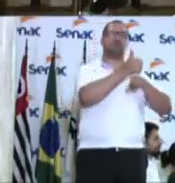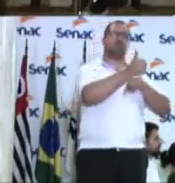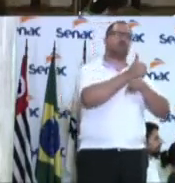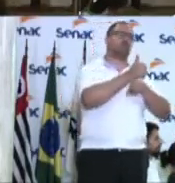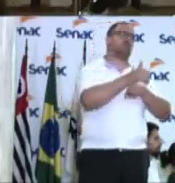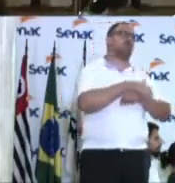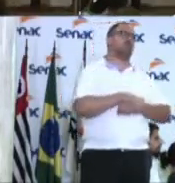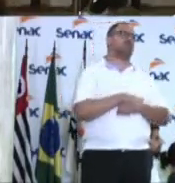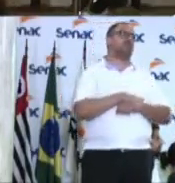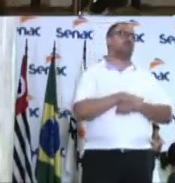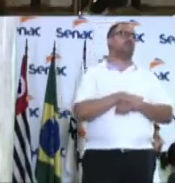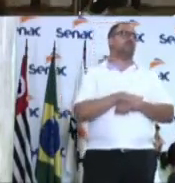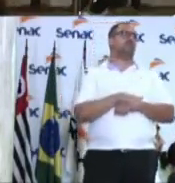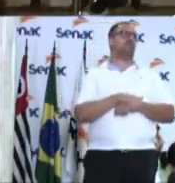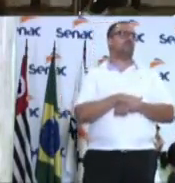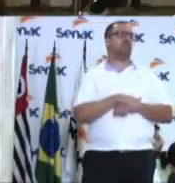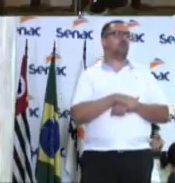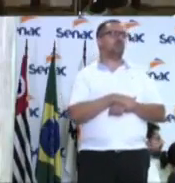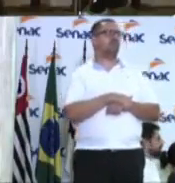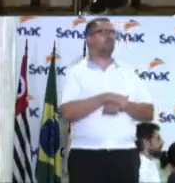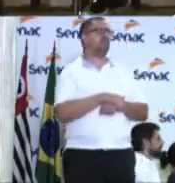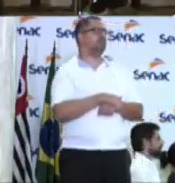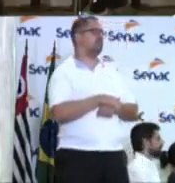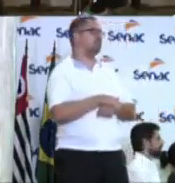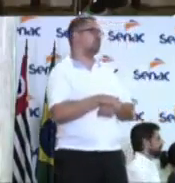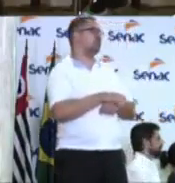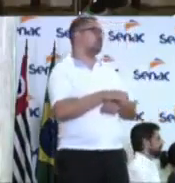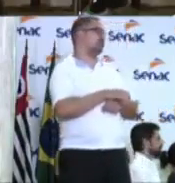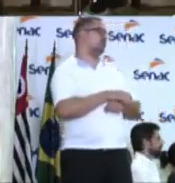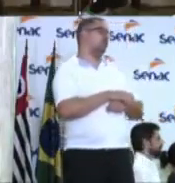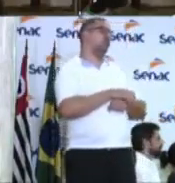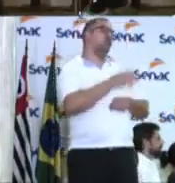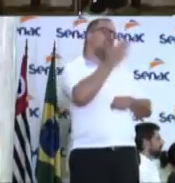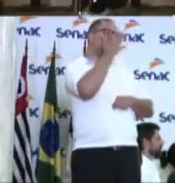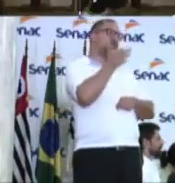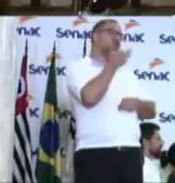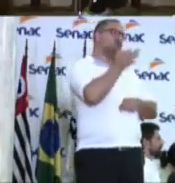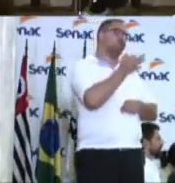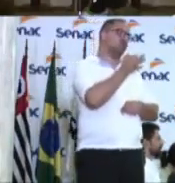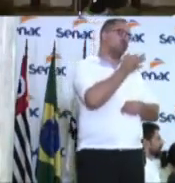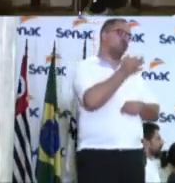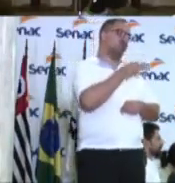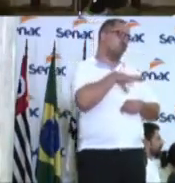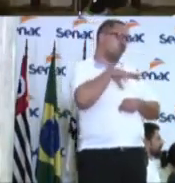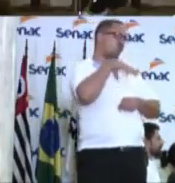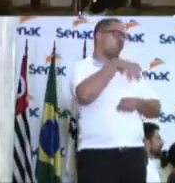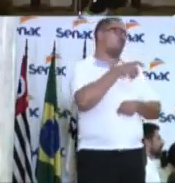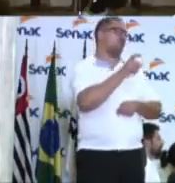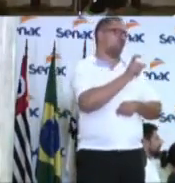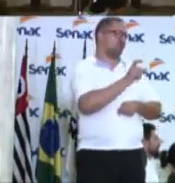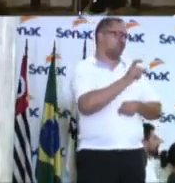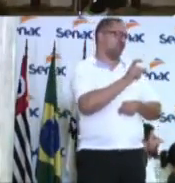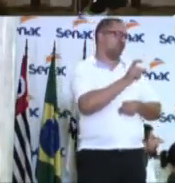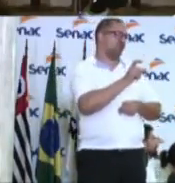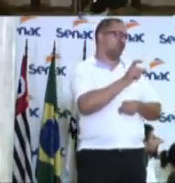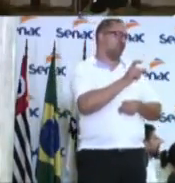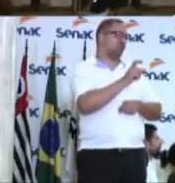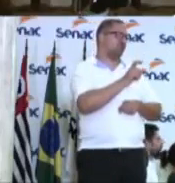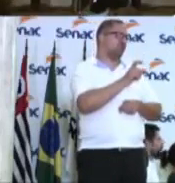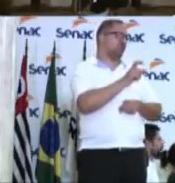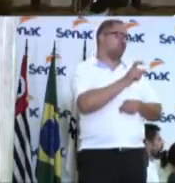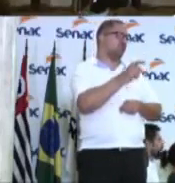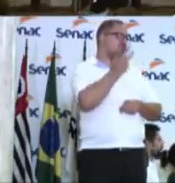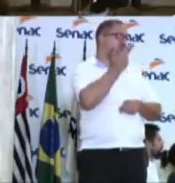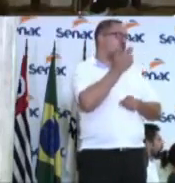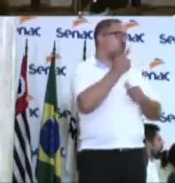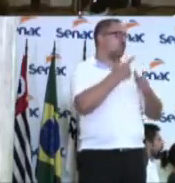observação. Eu acho que a palavra é coragem, né? Tem que ter coragem. Você não faz uma campanha inovadora se você,